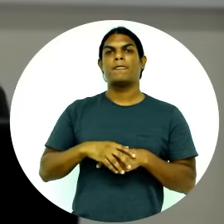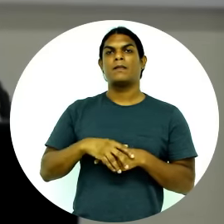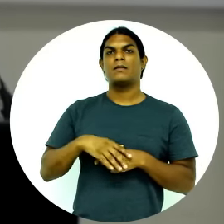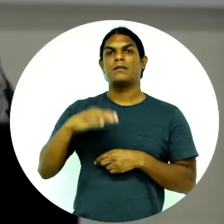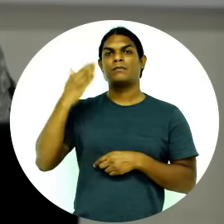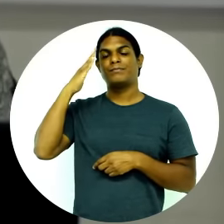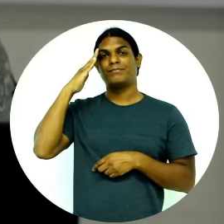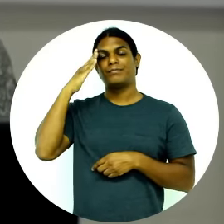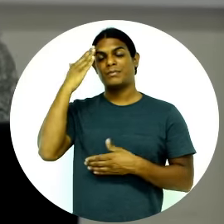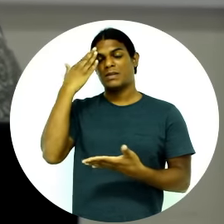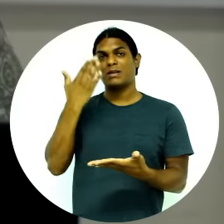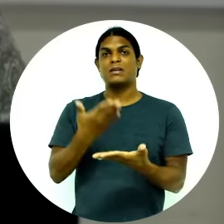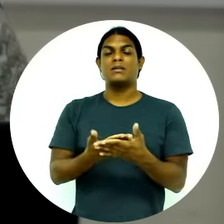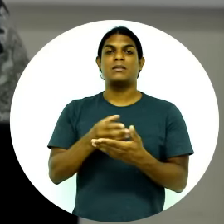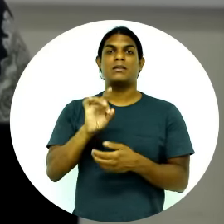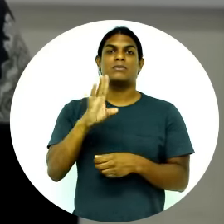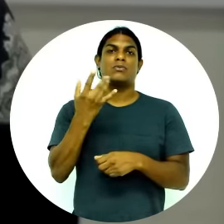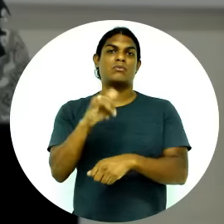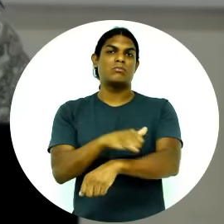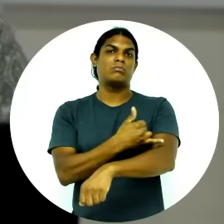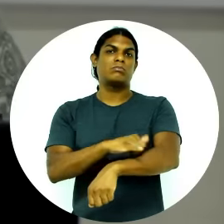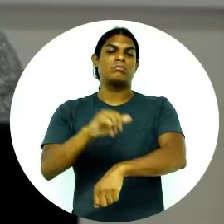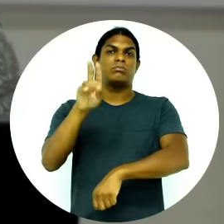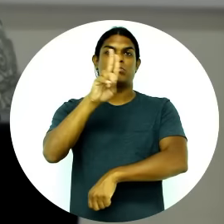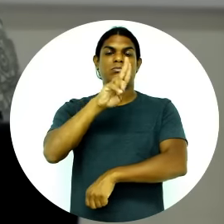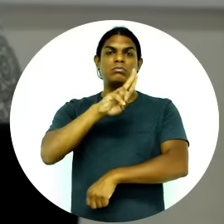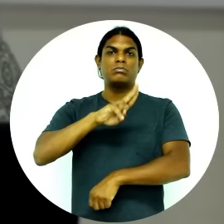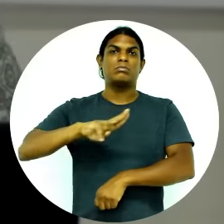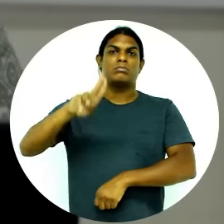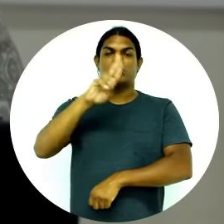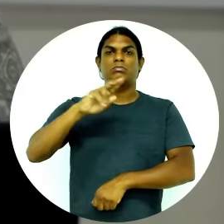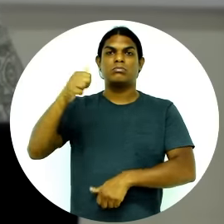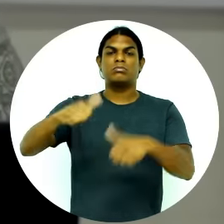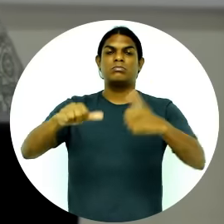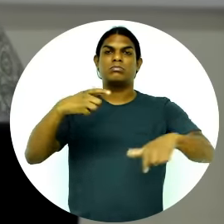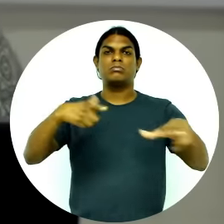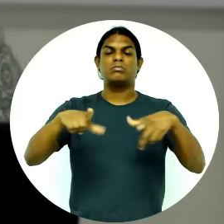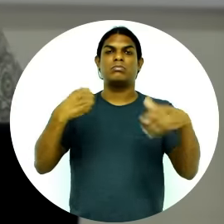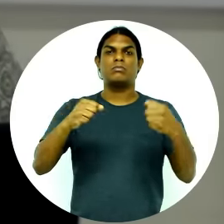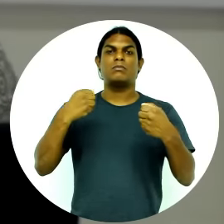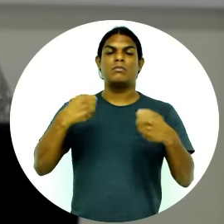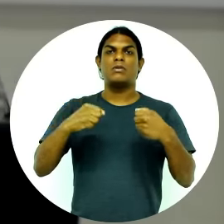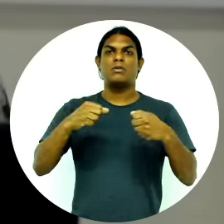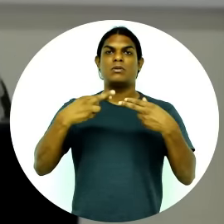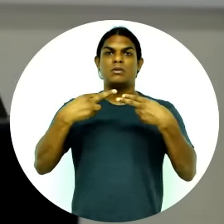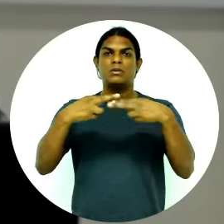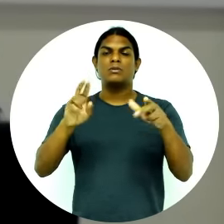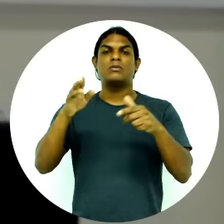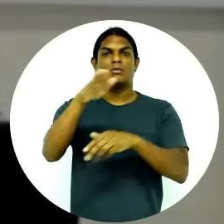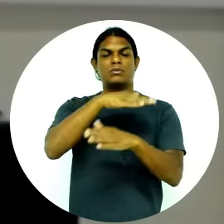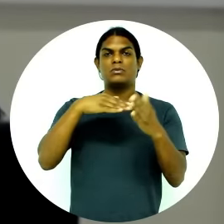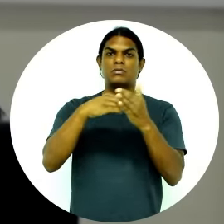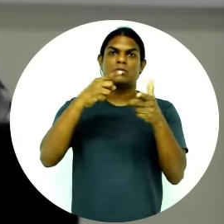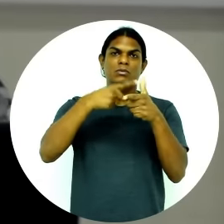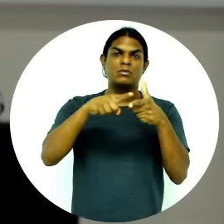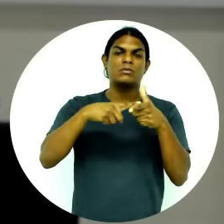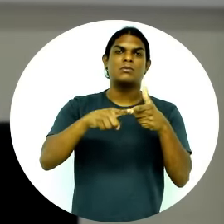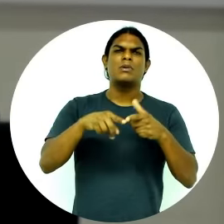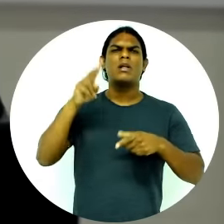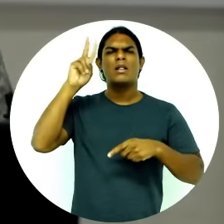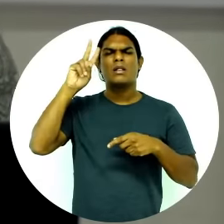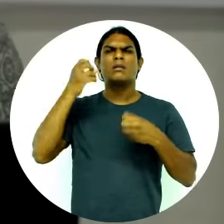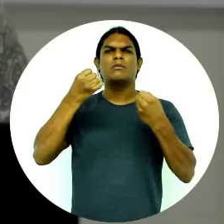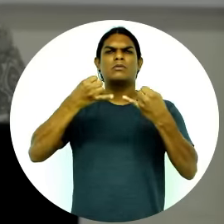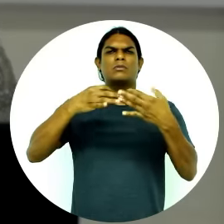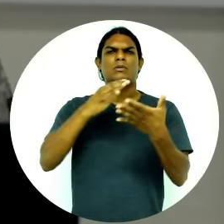de um ano, aquele avaliador, ele precisa estar avaliando esse